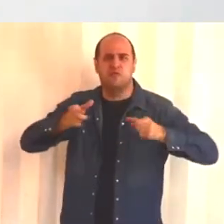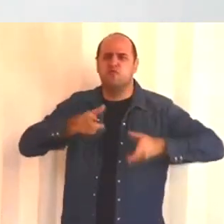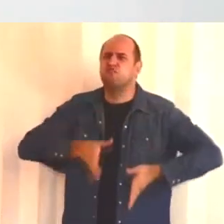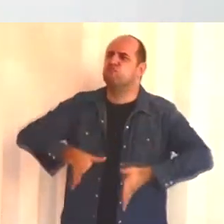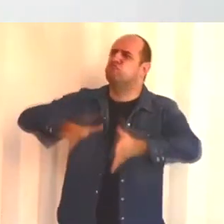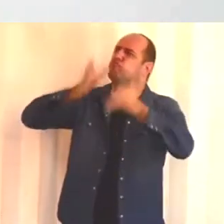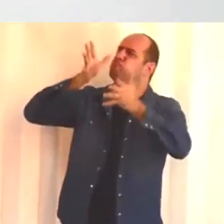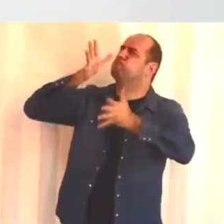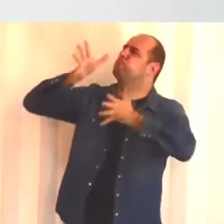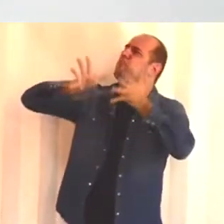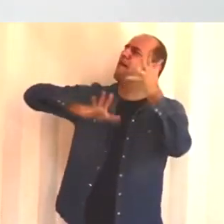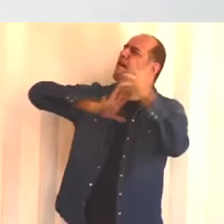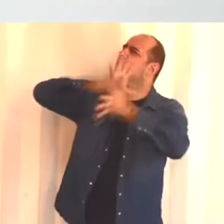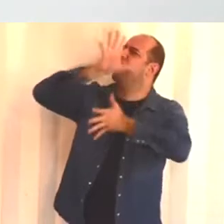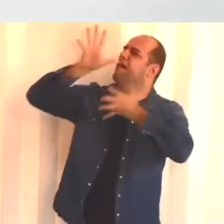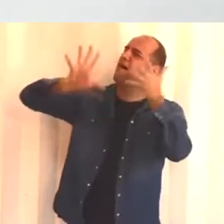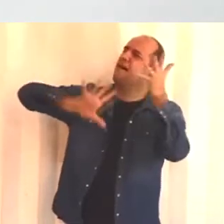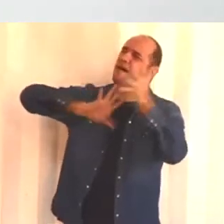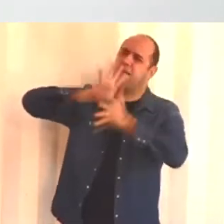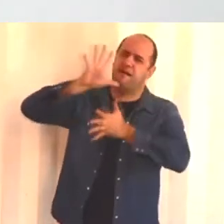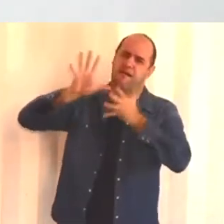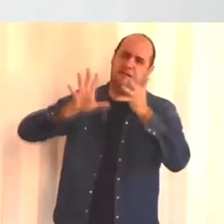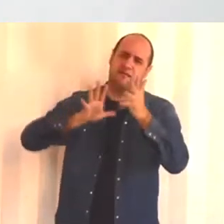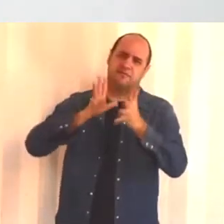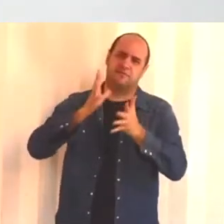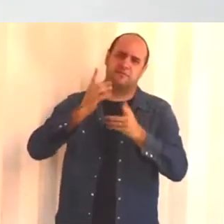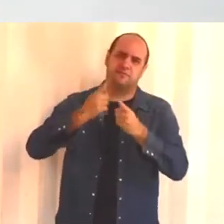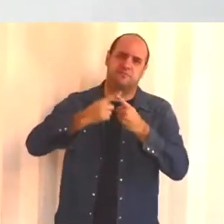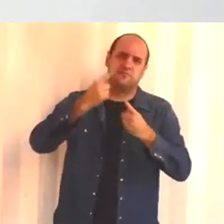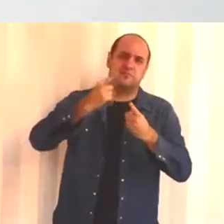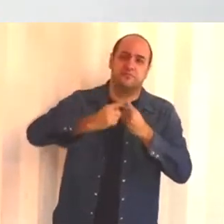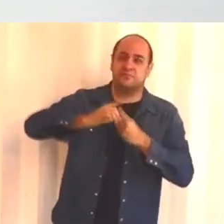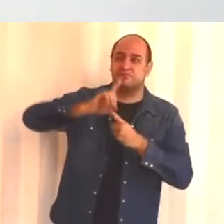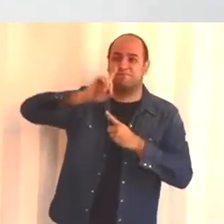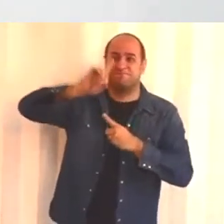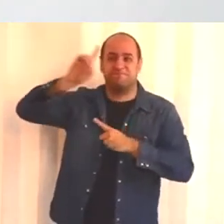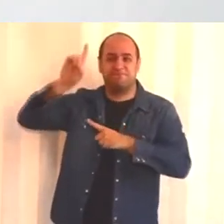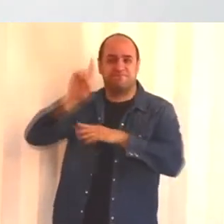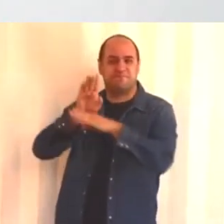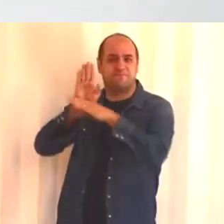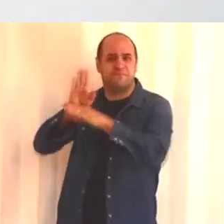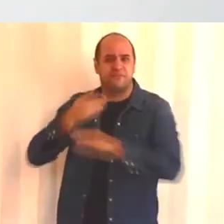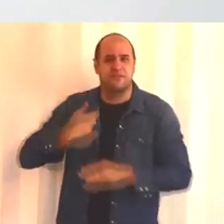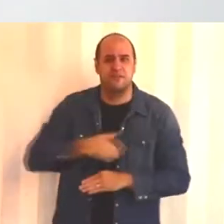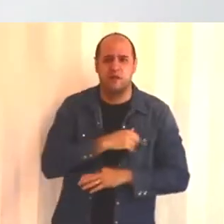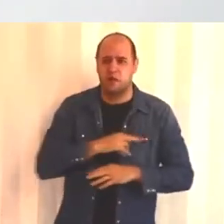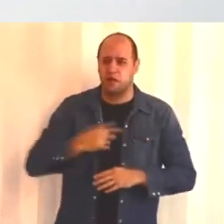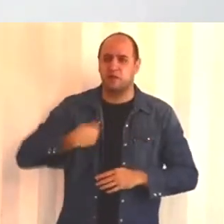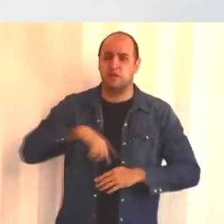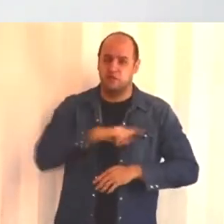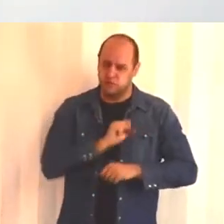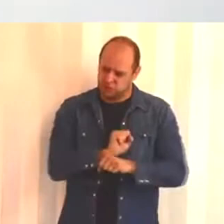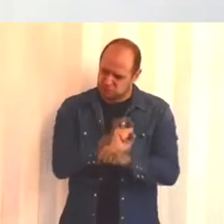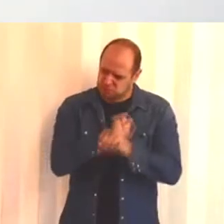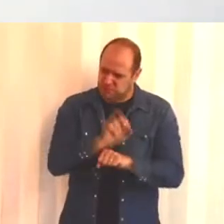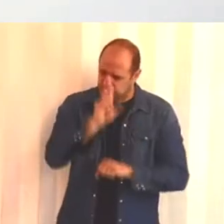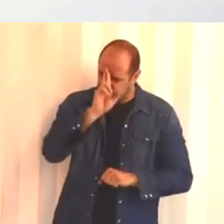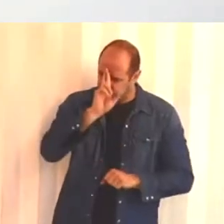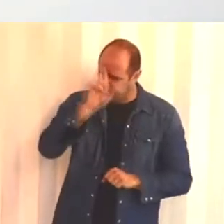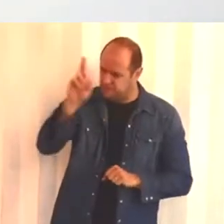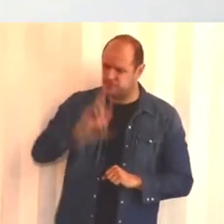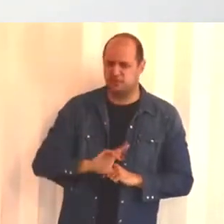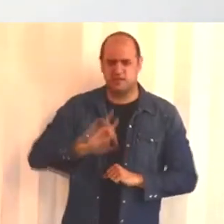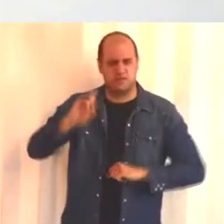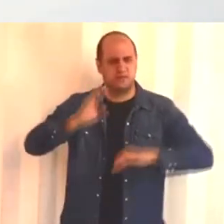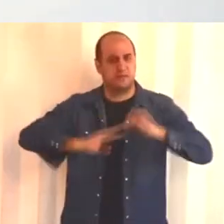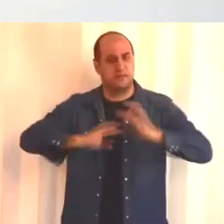canta, porque Deus é o nosso auxílio, porque nele está a nossa esperança, porque Deus é o Criador